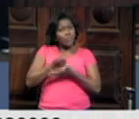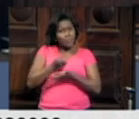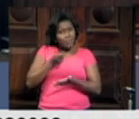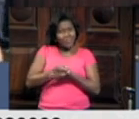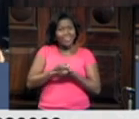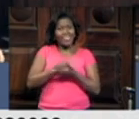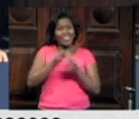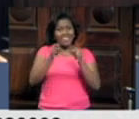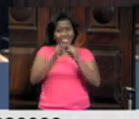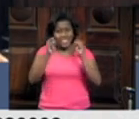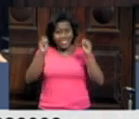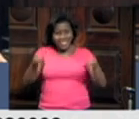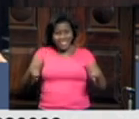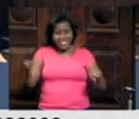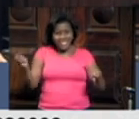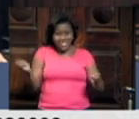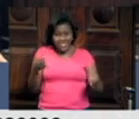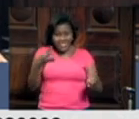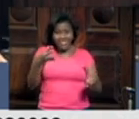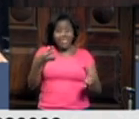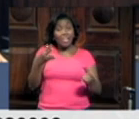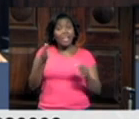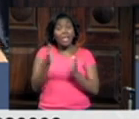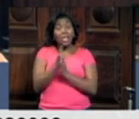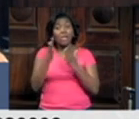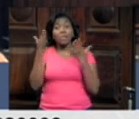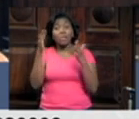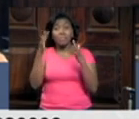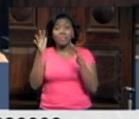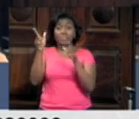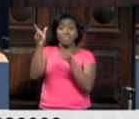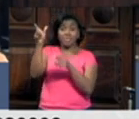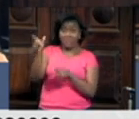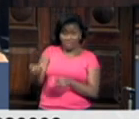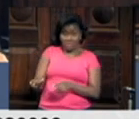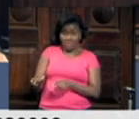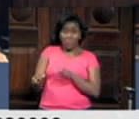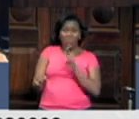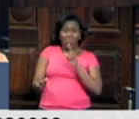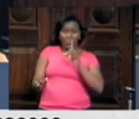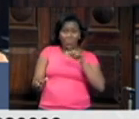Globo, ao homenagear Ulisses Guimarães,